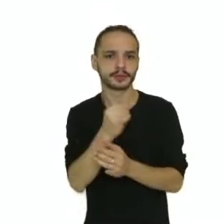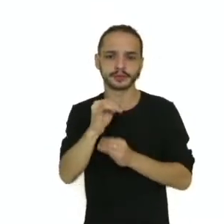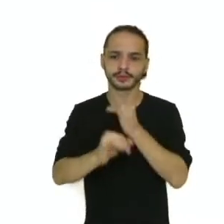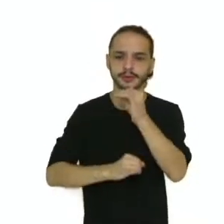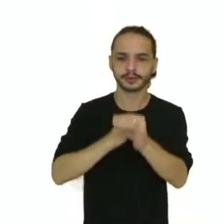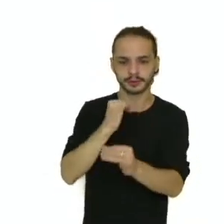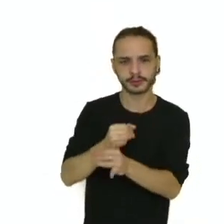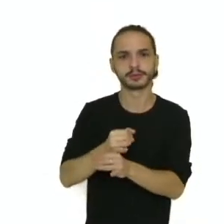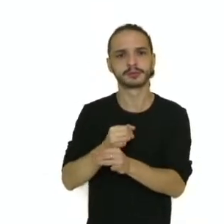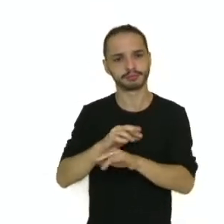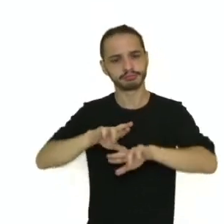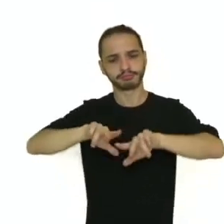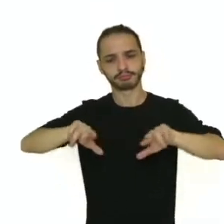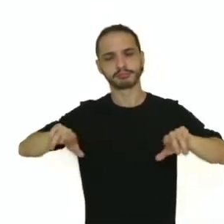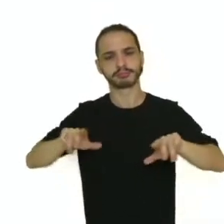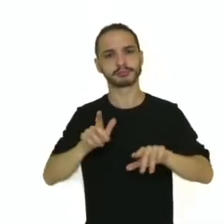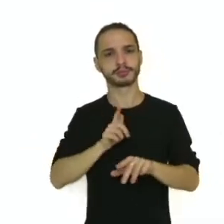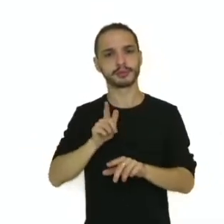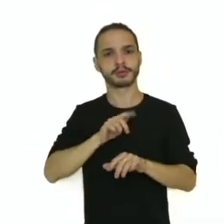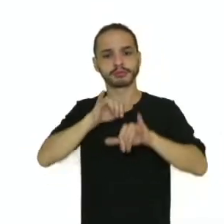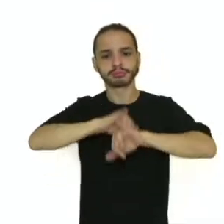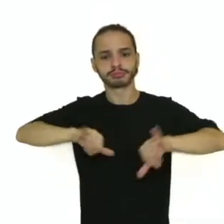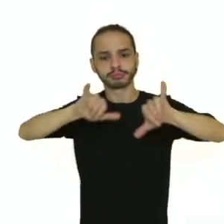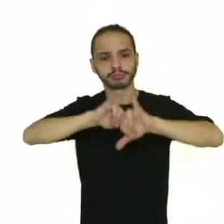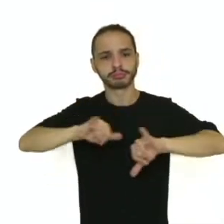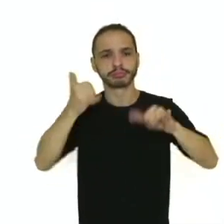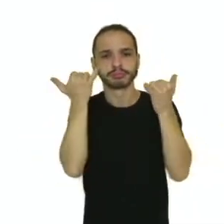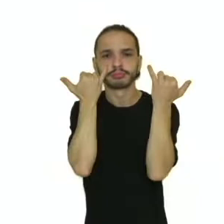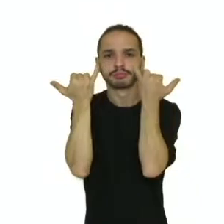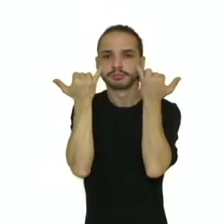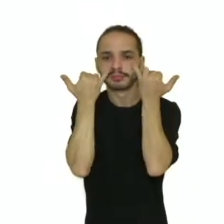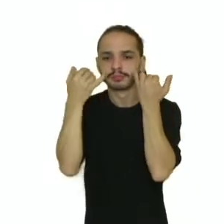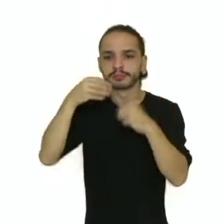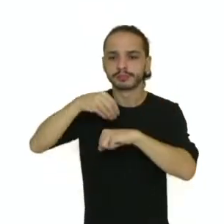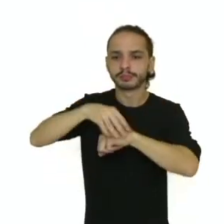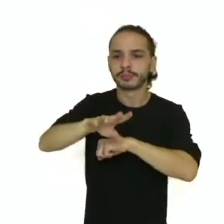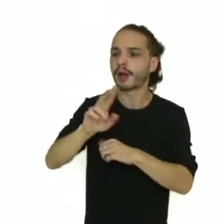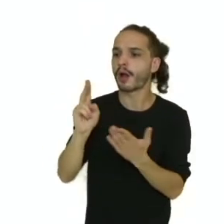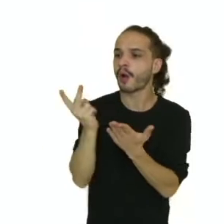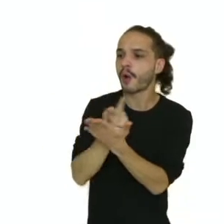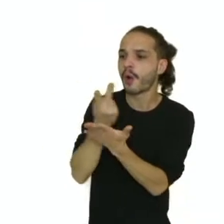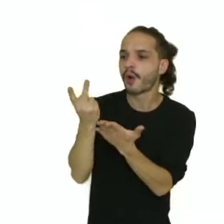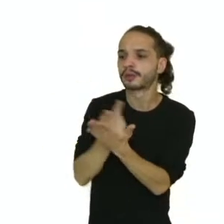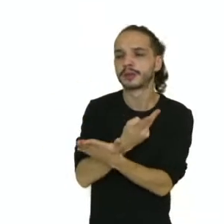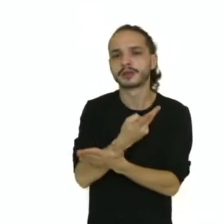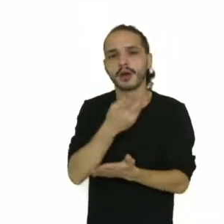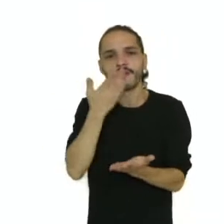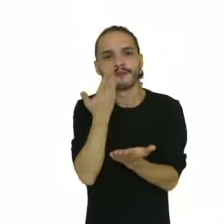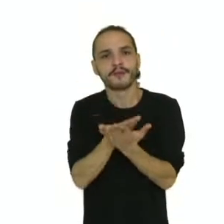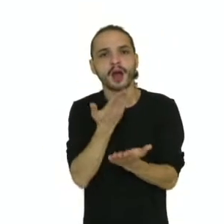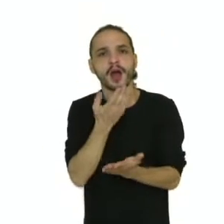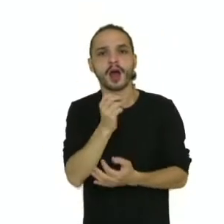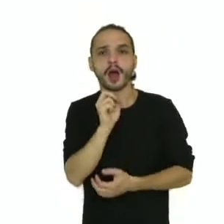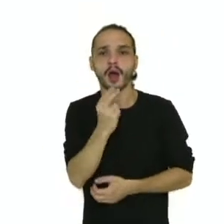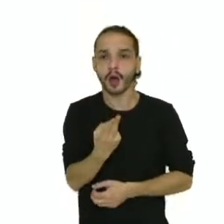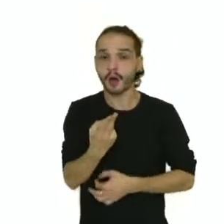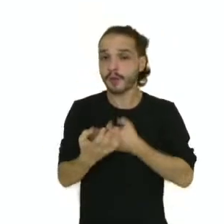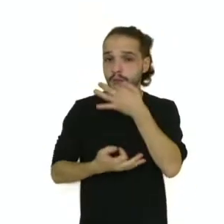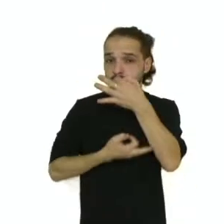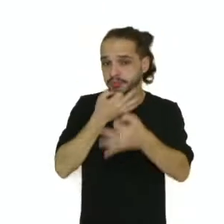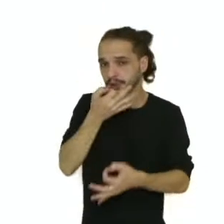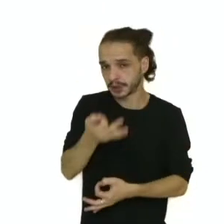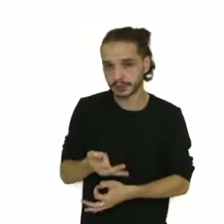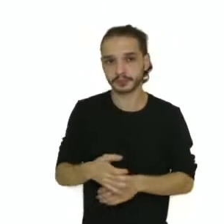o objetivo de divulgar ou informar sobre acontecimentos, fatos ou opiniões. A reportagem é um